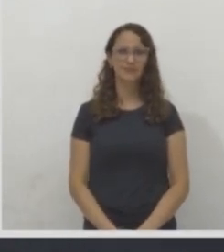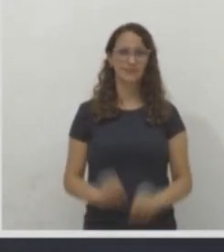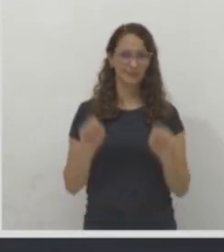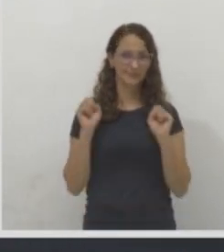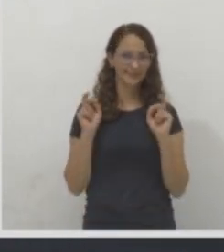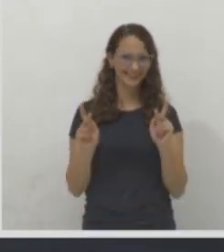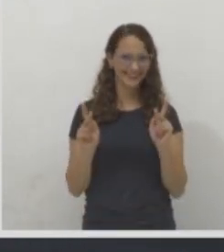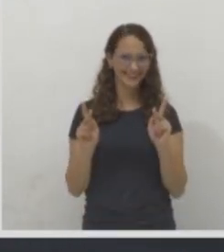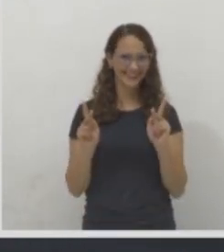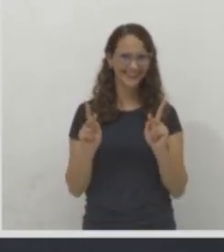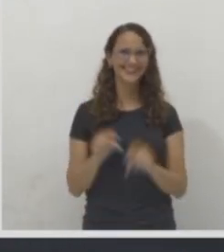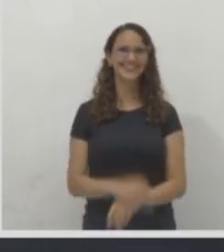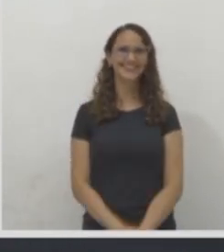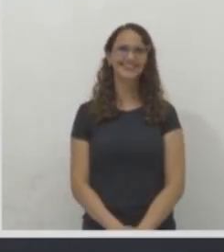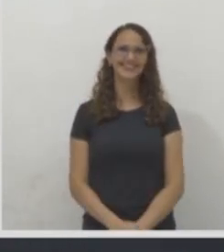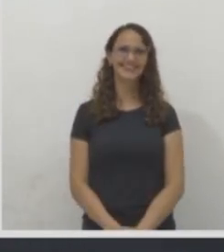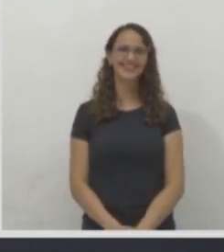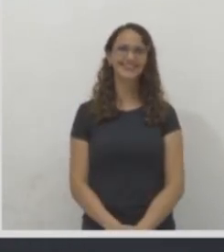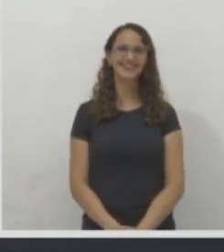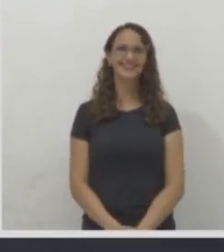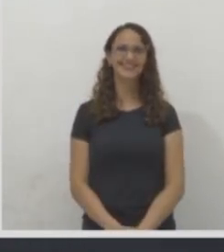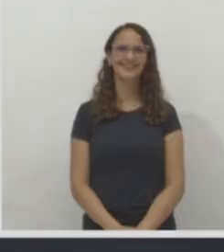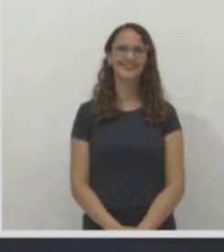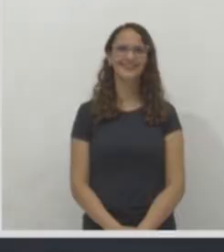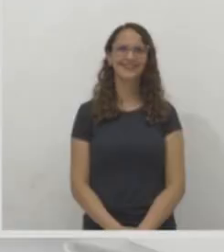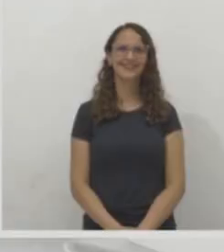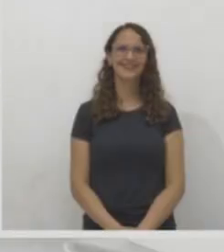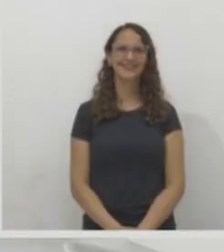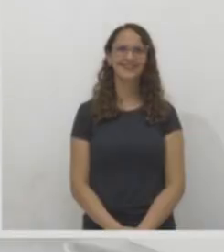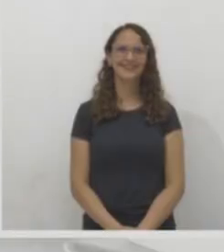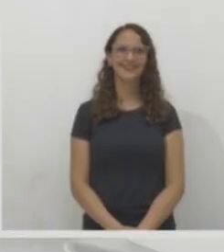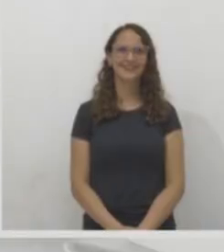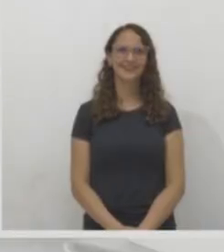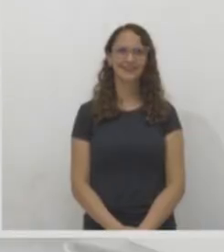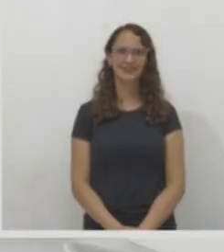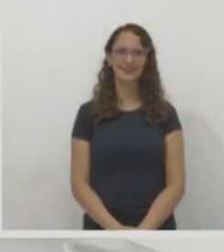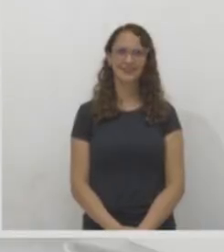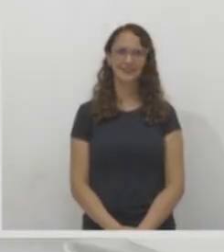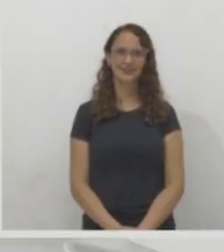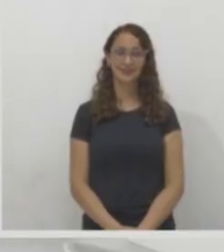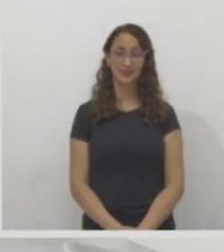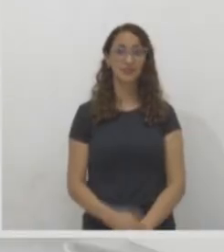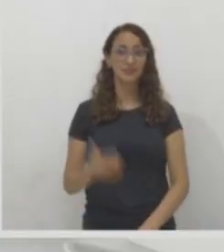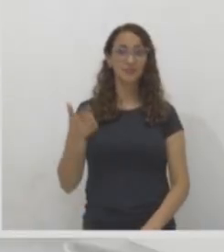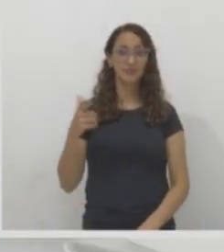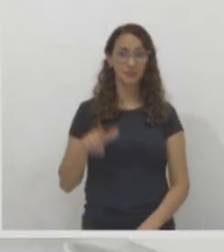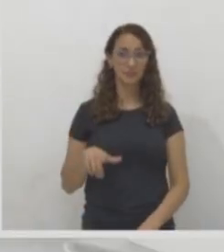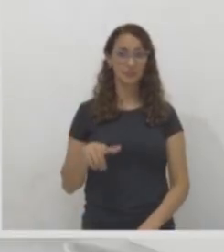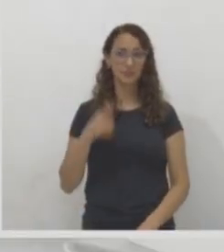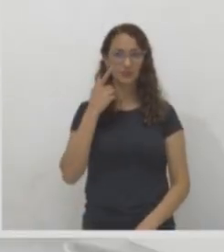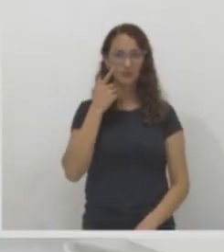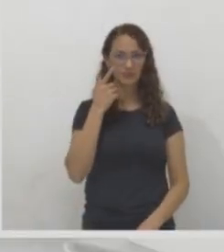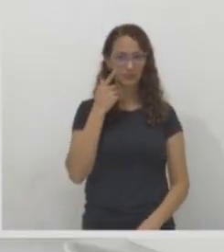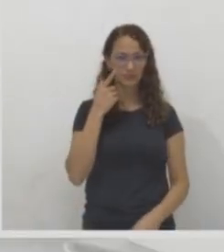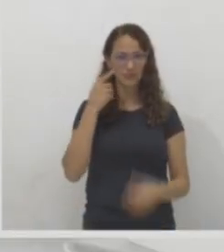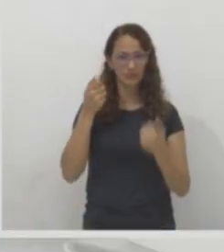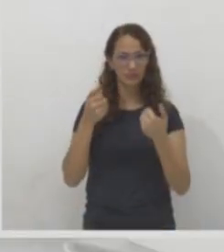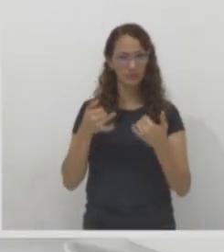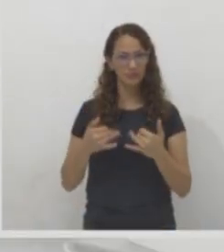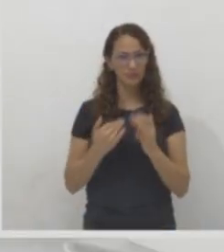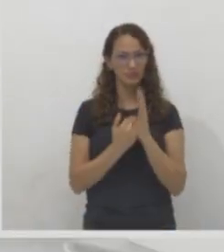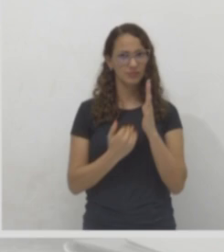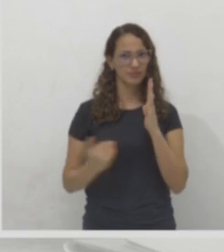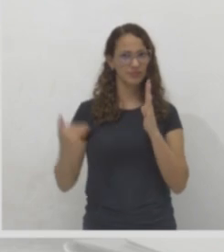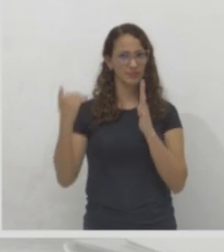Certo? Então, vamos ver melhor, vamos ver de forma mais detalhada isso aqui